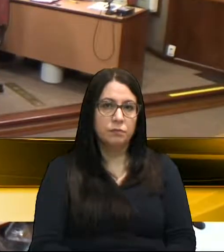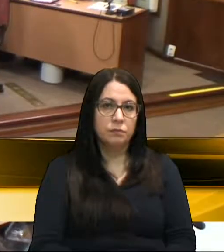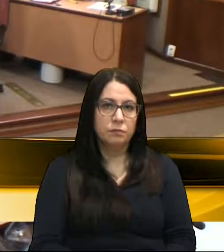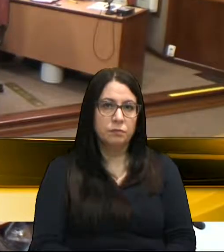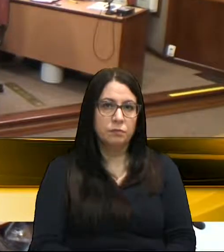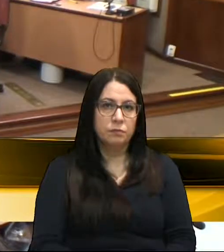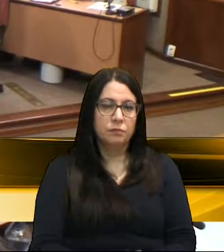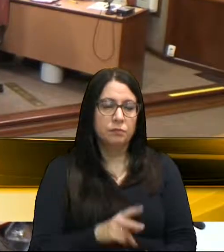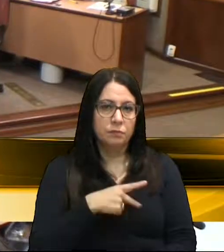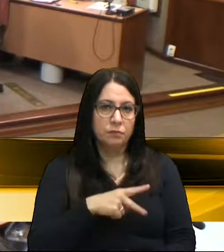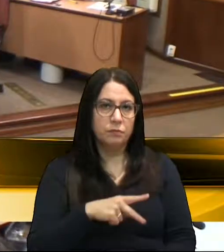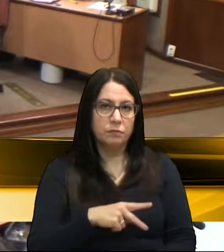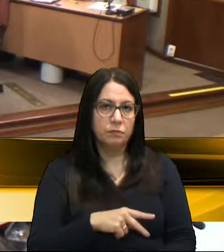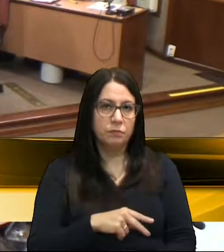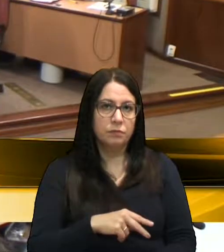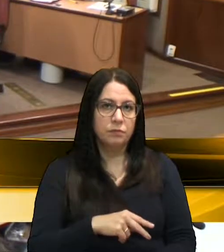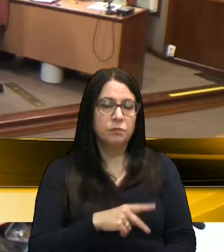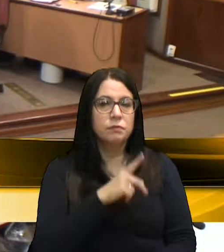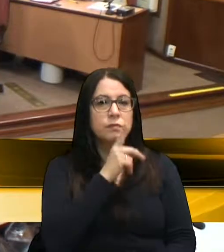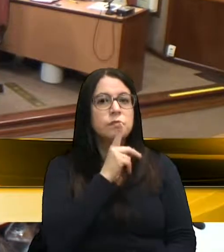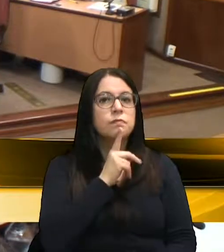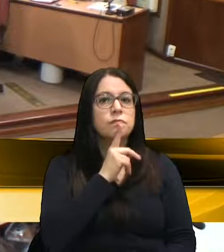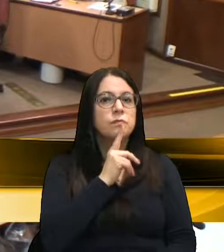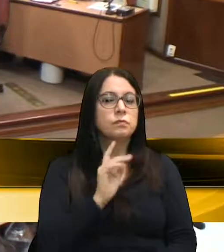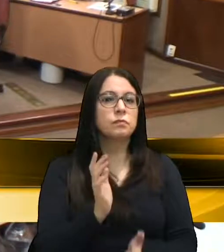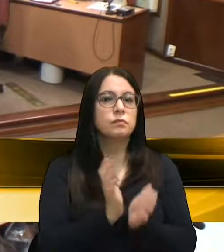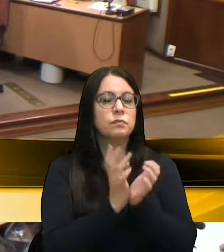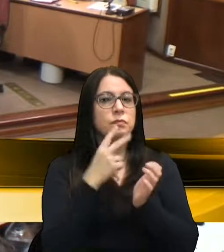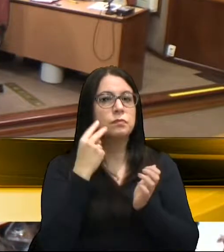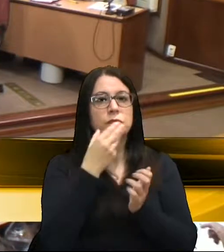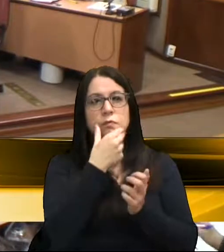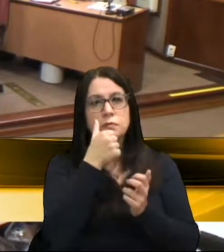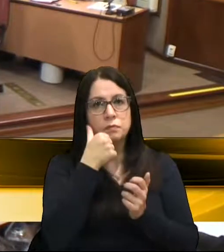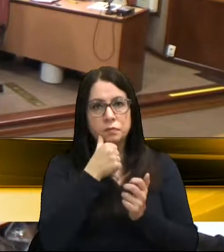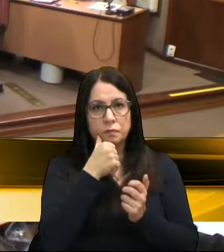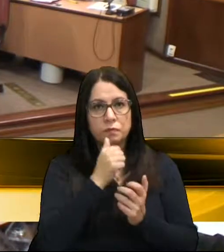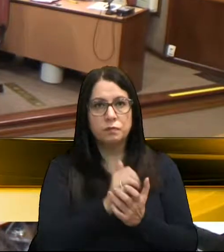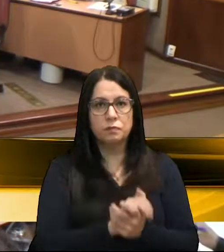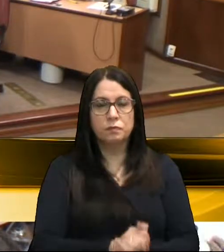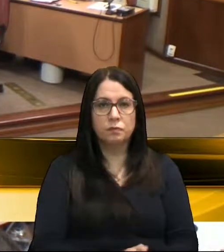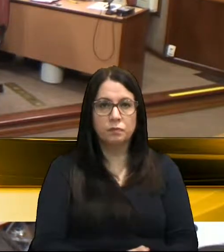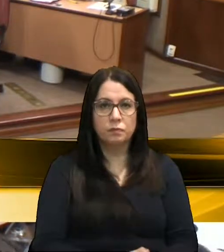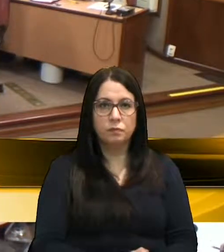Excelentíssimo presidente Alberto Meneguzzi, meus colegas vereadores e vereadoras.